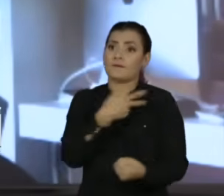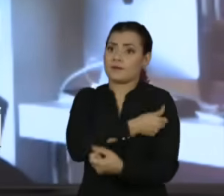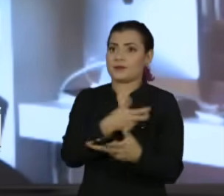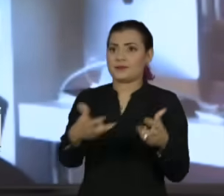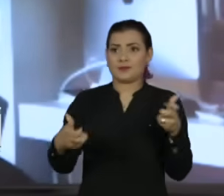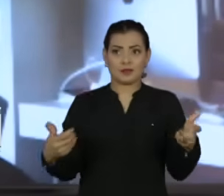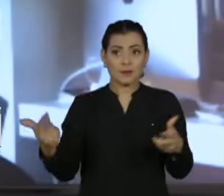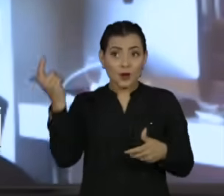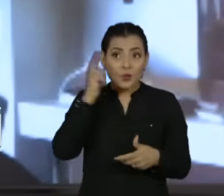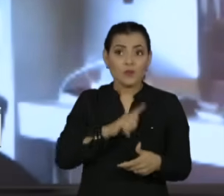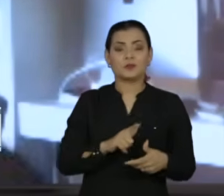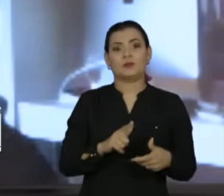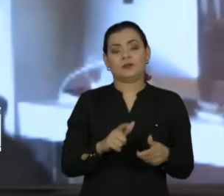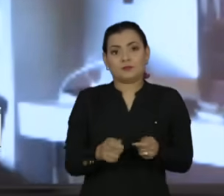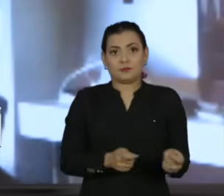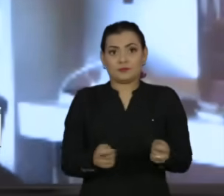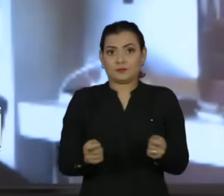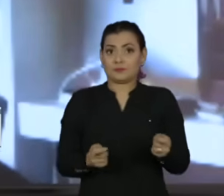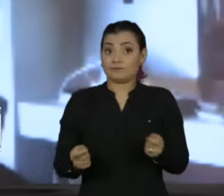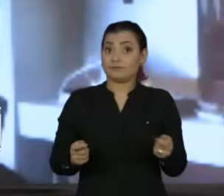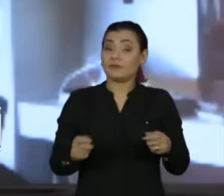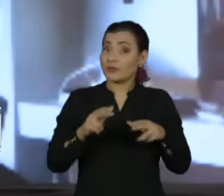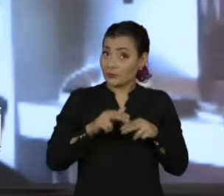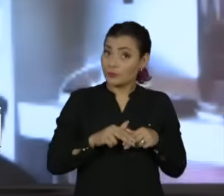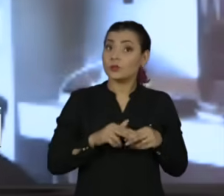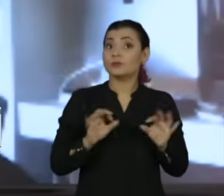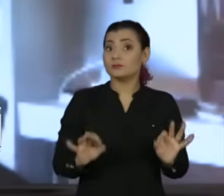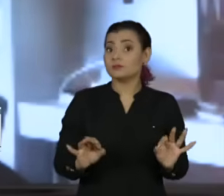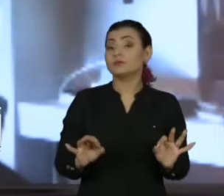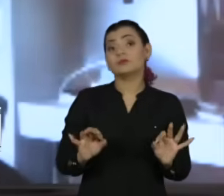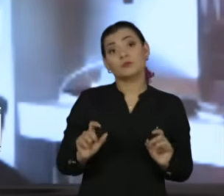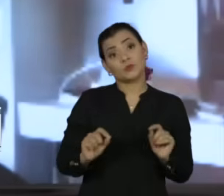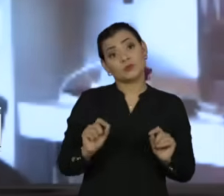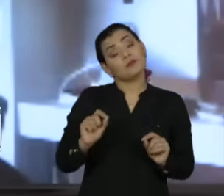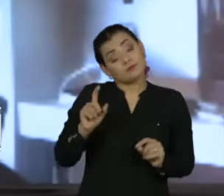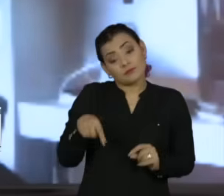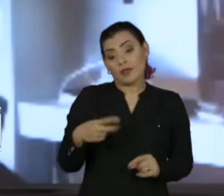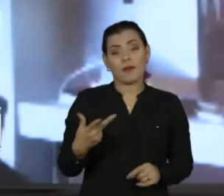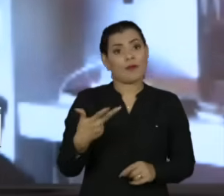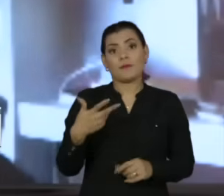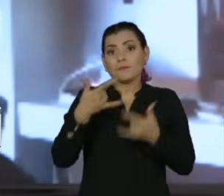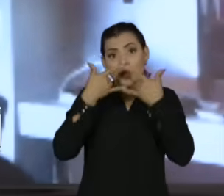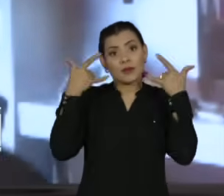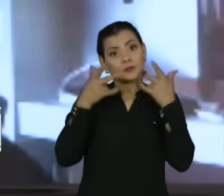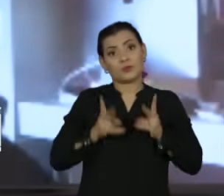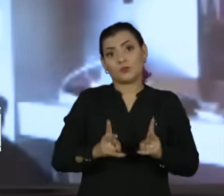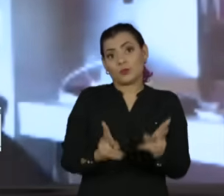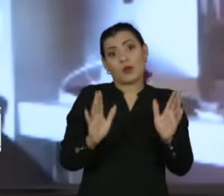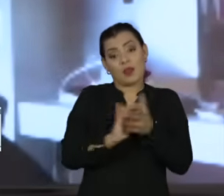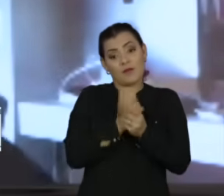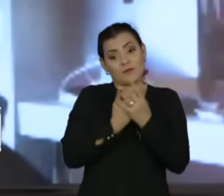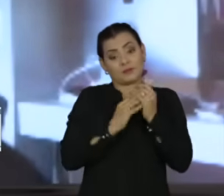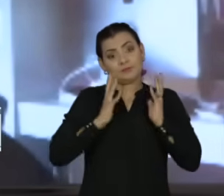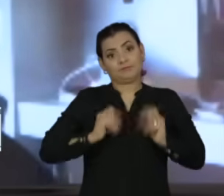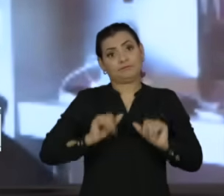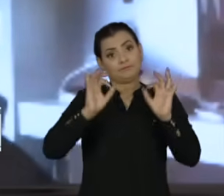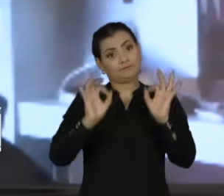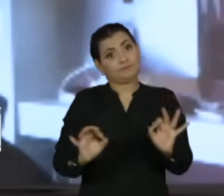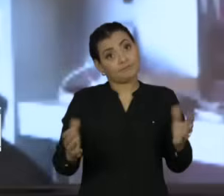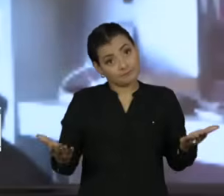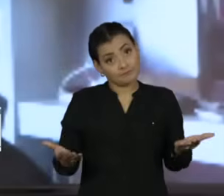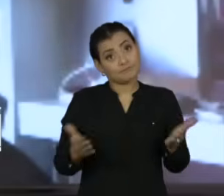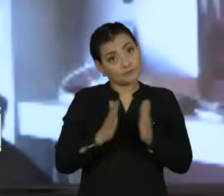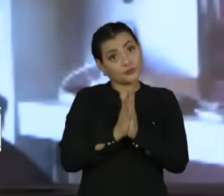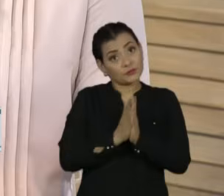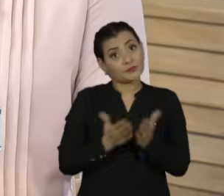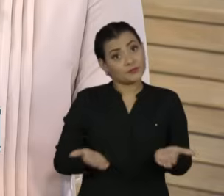para proteger a população, o mínimo que tu pode fazer é usar máscara e continuar lavando as mãos. Não é tão